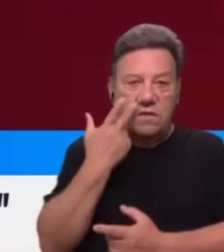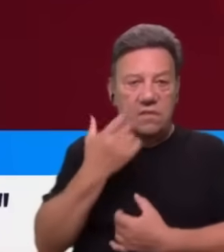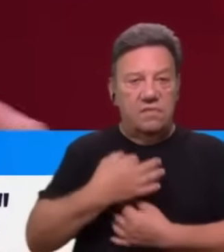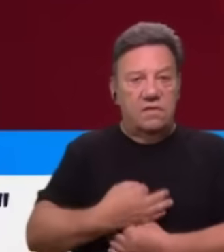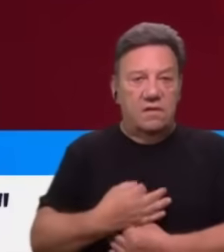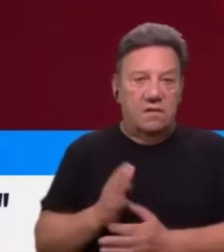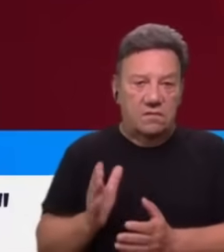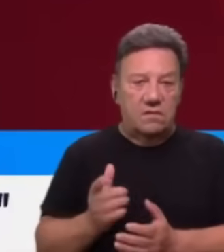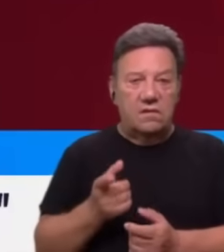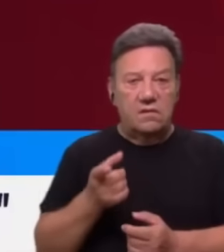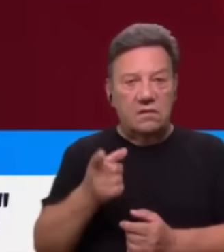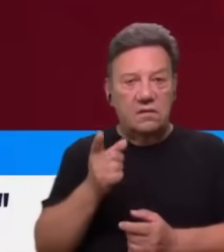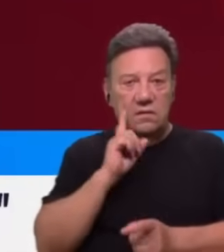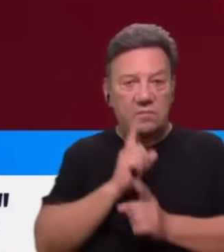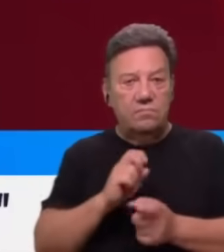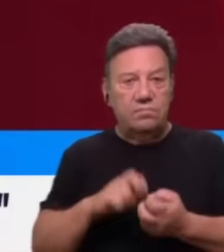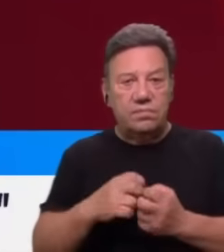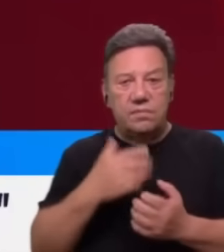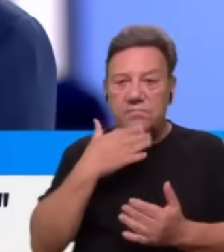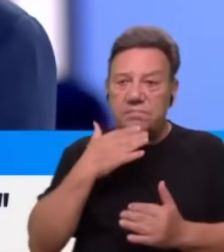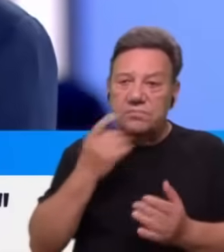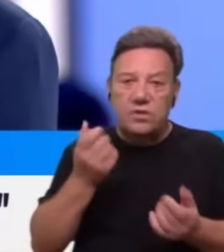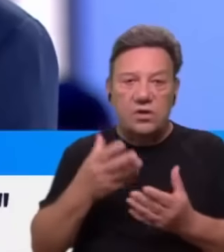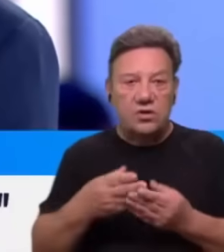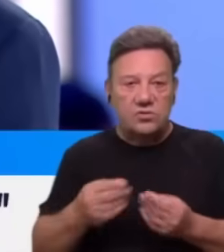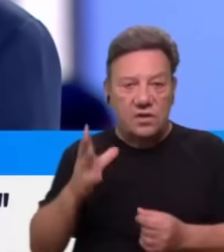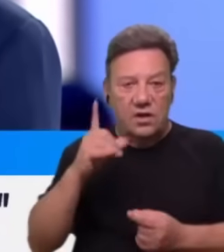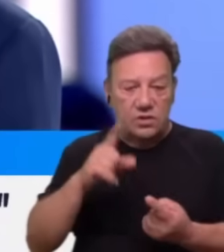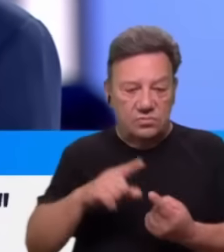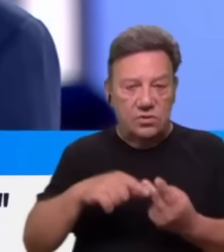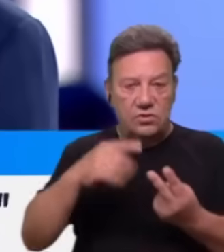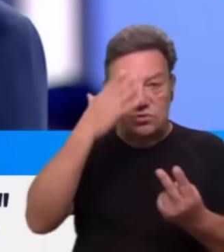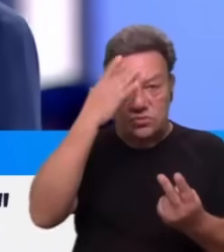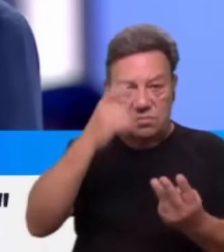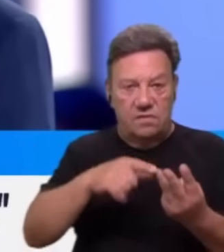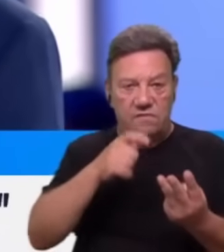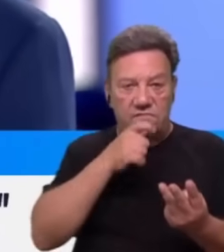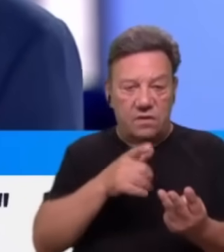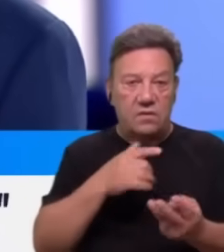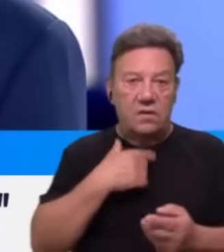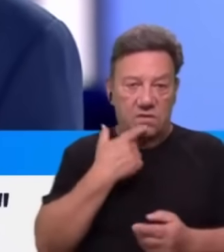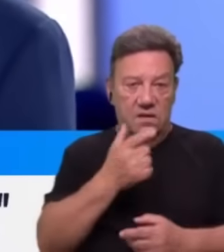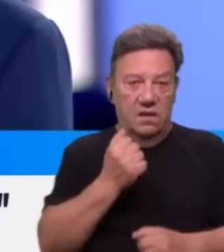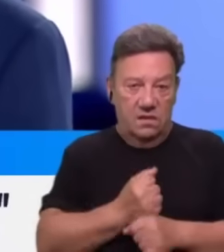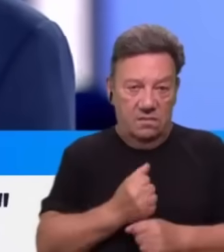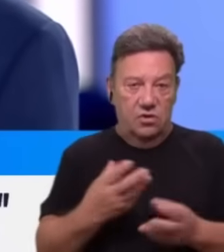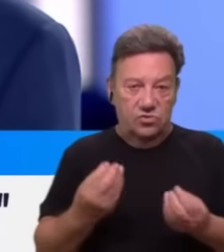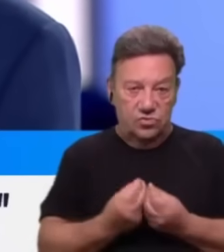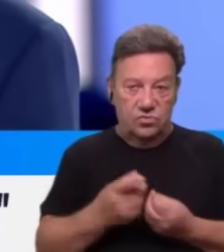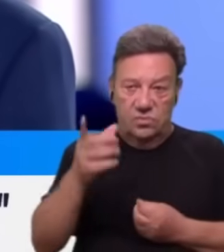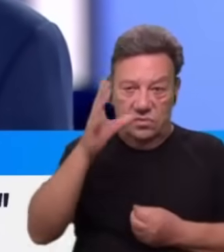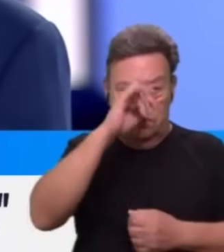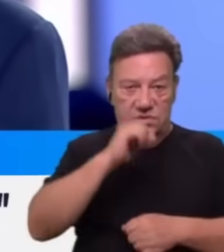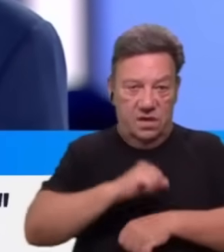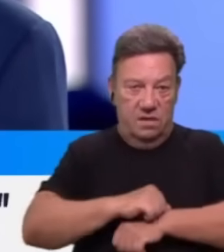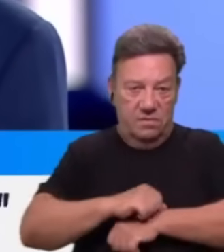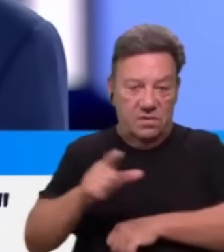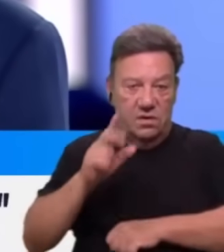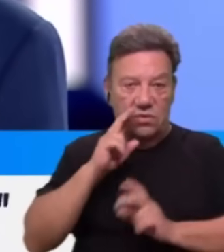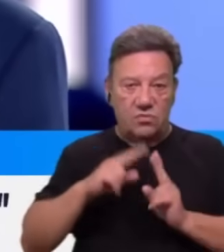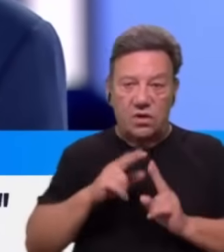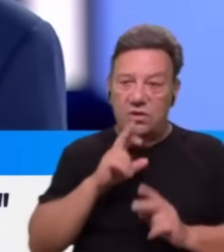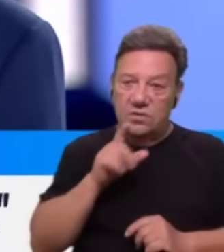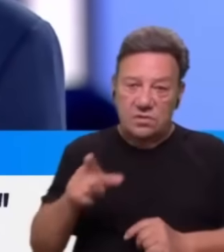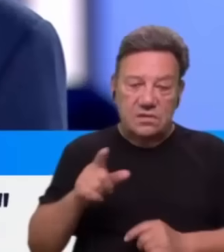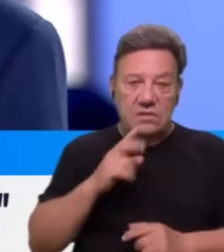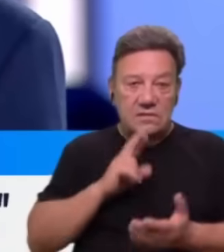e estás ao problema minimamente resolvido em Lisboa disse estamos a trabalhar em conjunto com com o ministério da Habitação para encontrar soluções